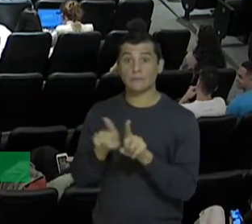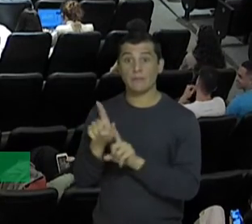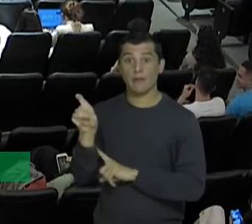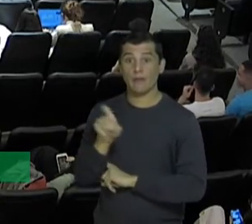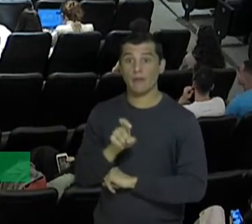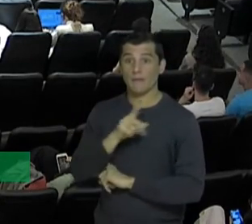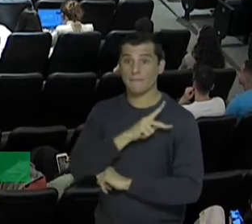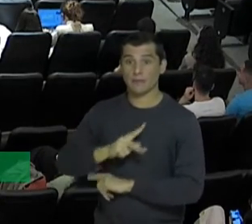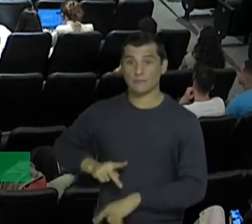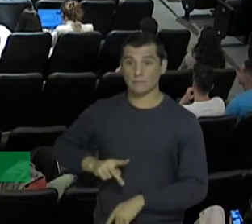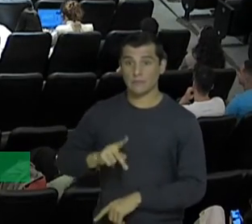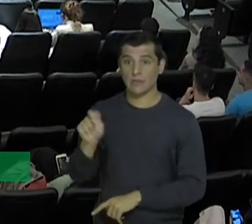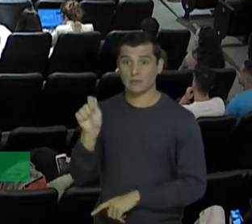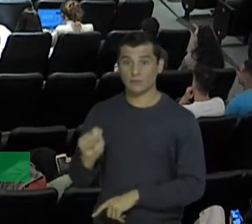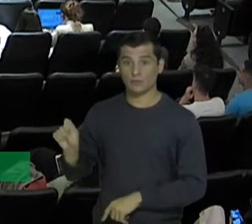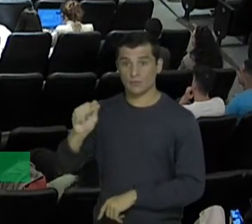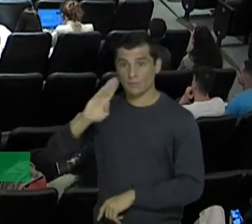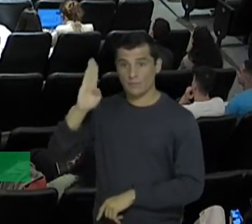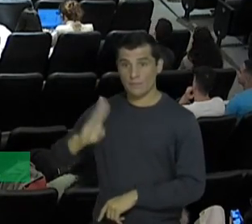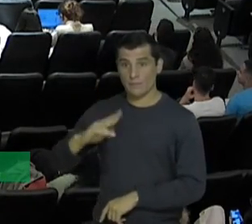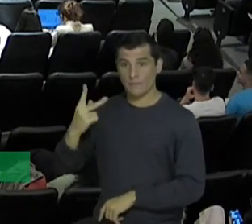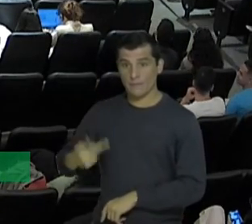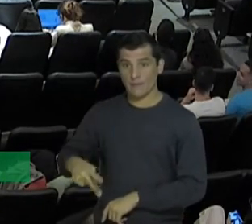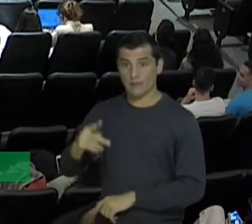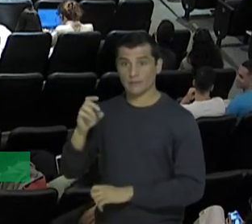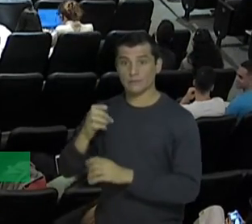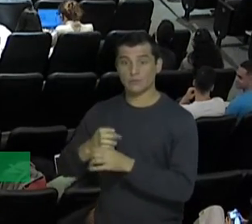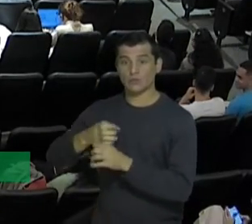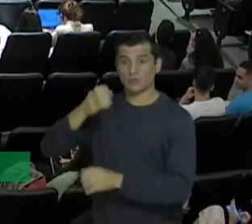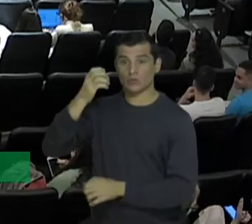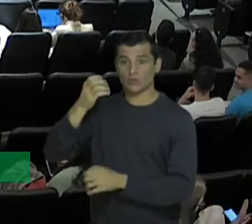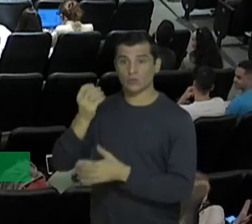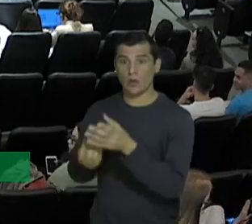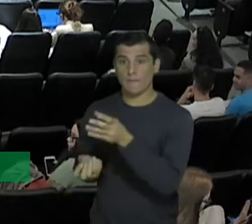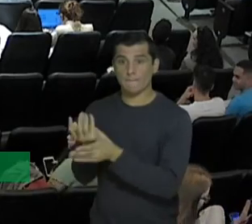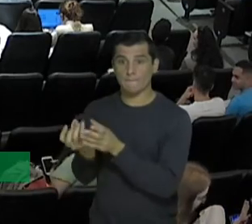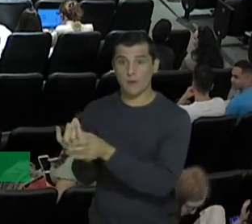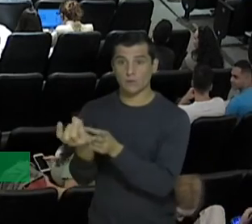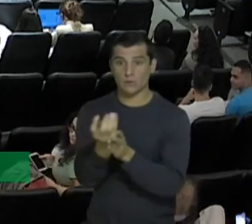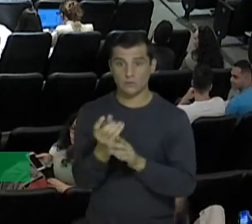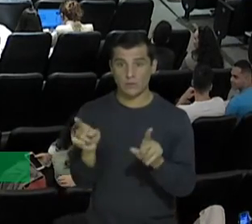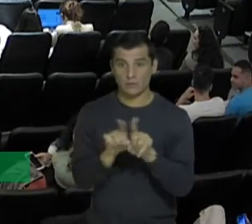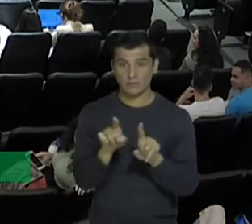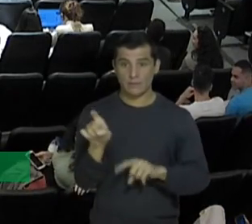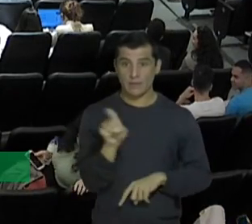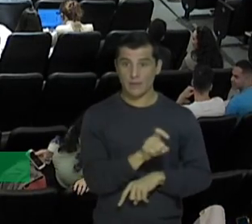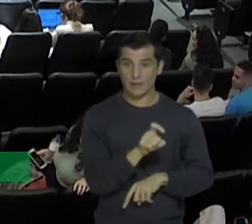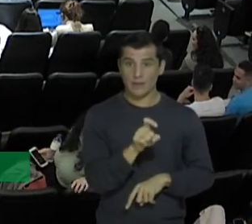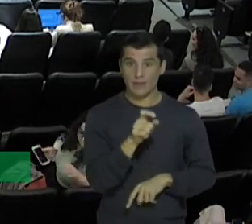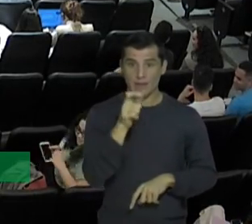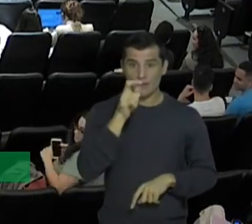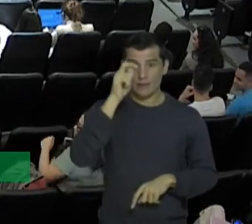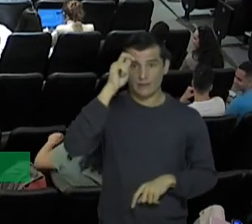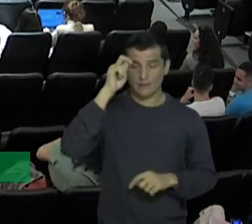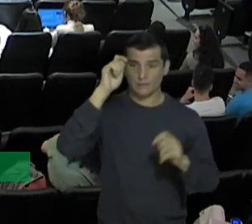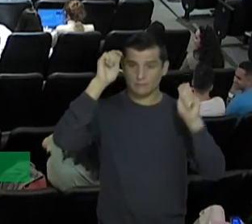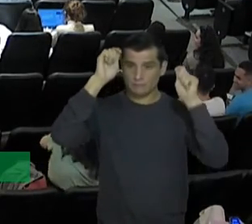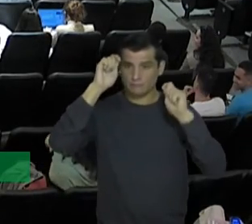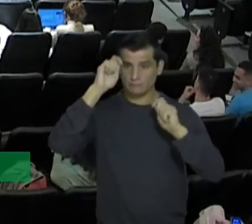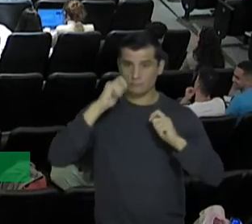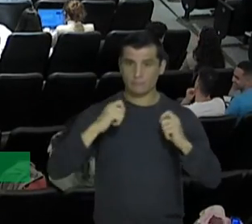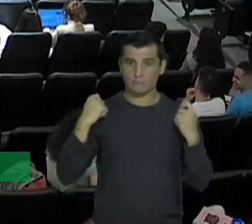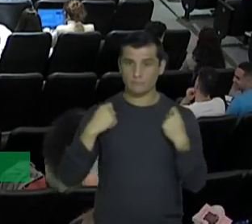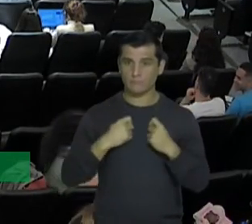Associação Brasileira de Engenharia de Produção ex decano da Escola Politécnica da pontifícia Universidade Católica do